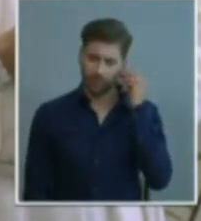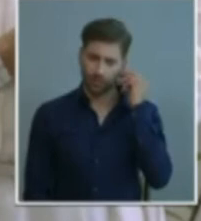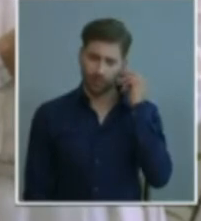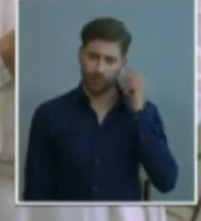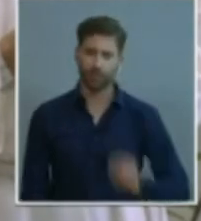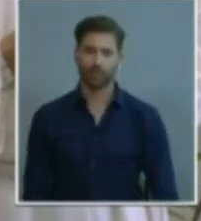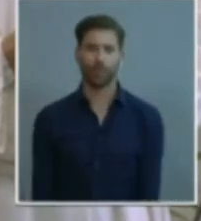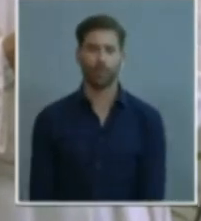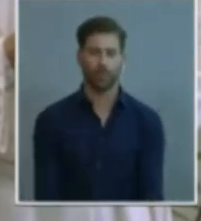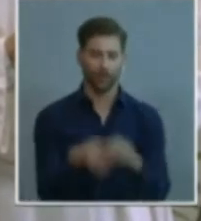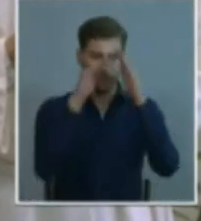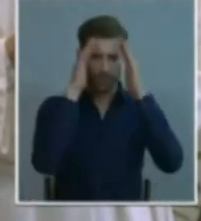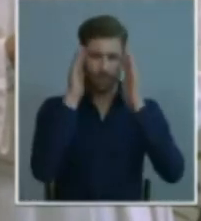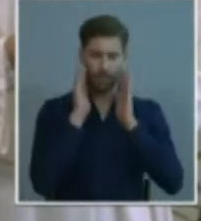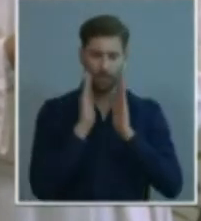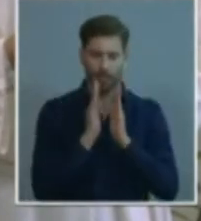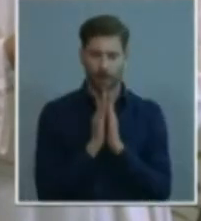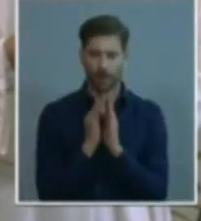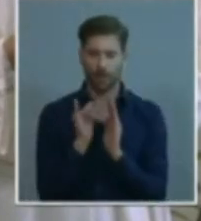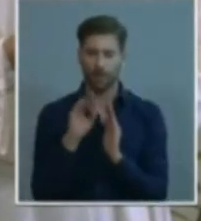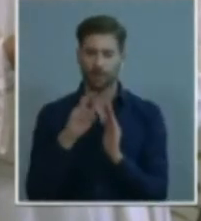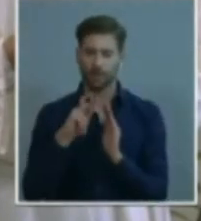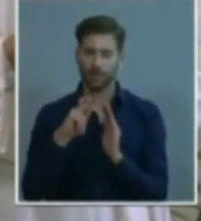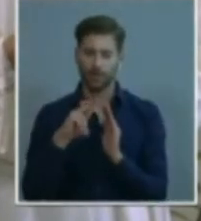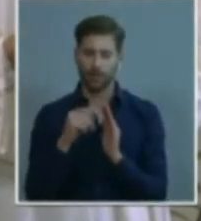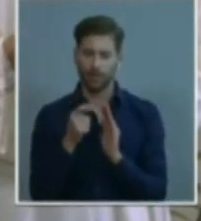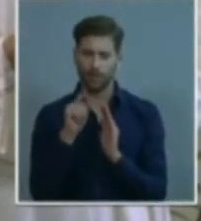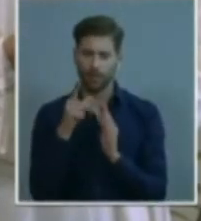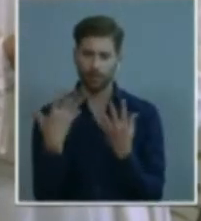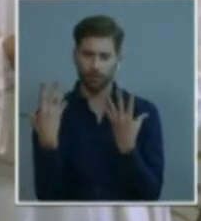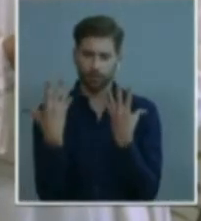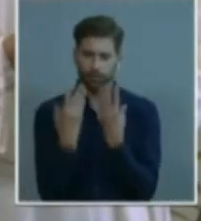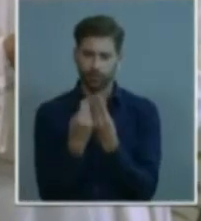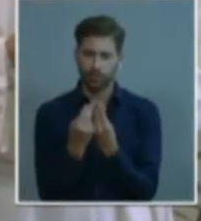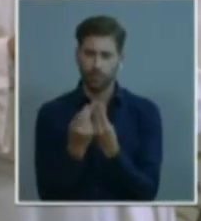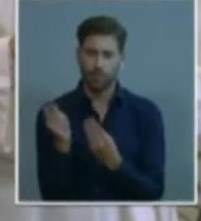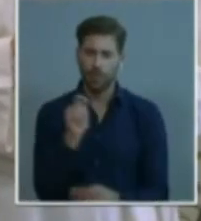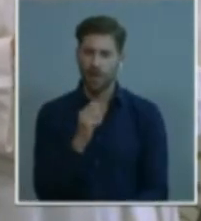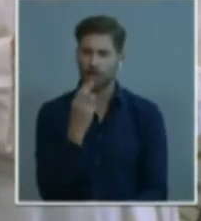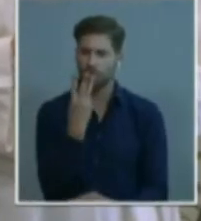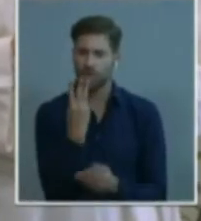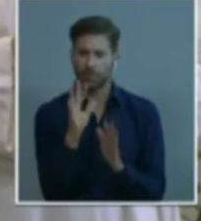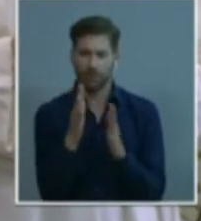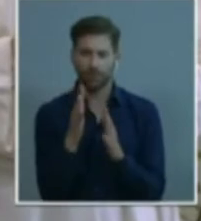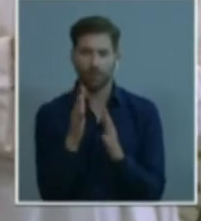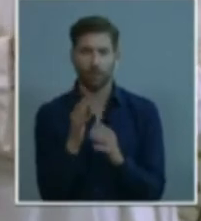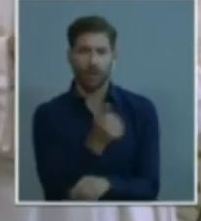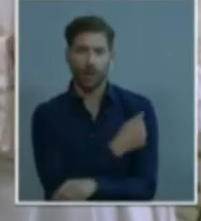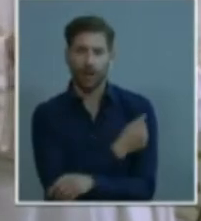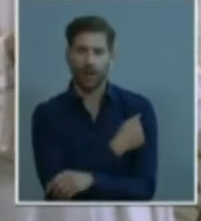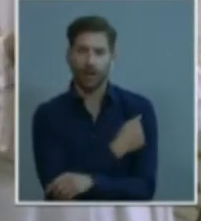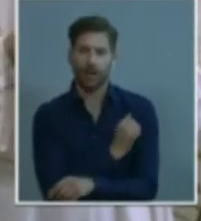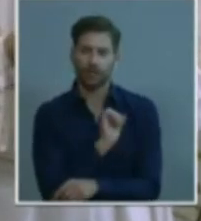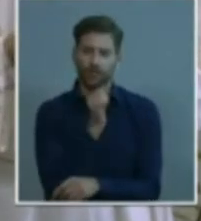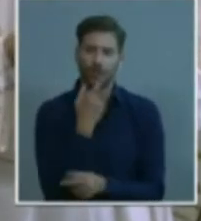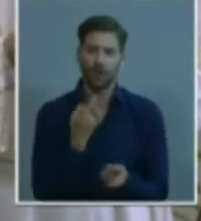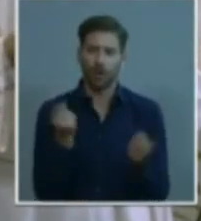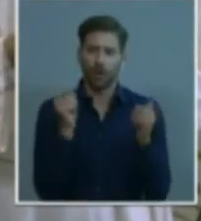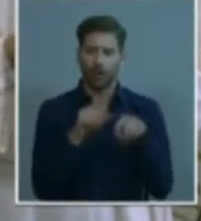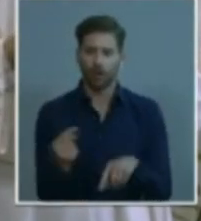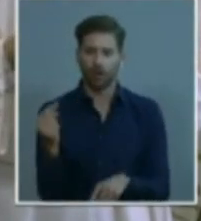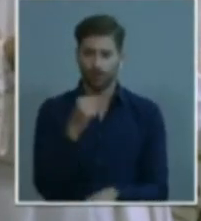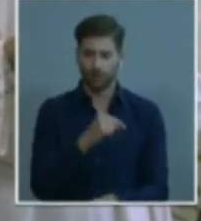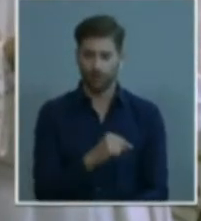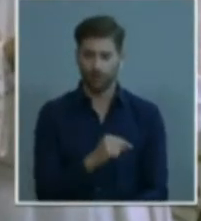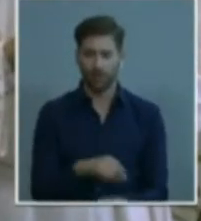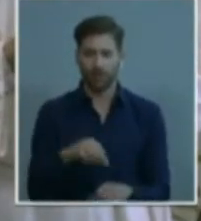ficou junto de Isabel cerca de 3 meses e depois regressou à sua casa.